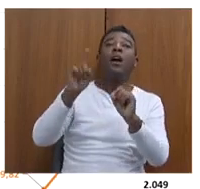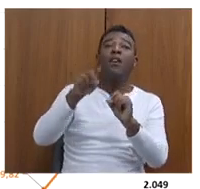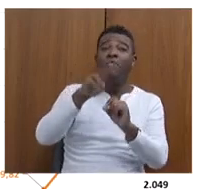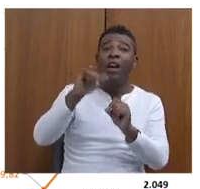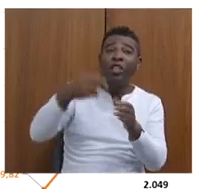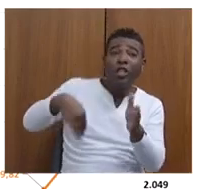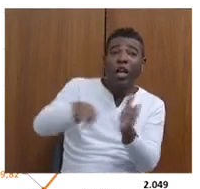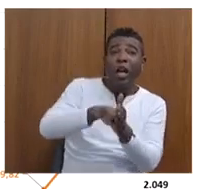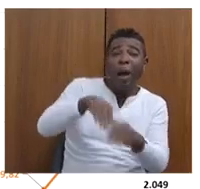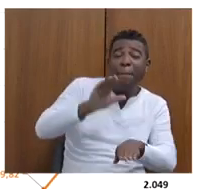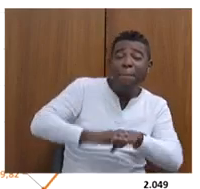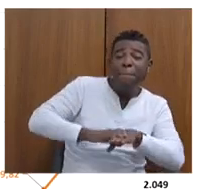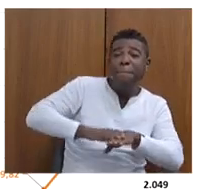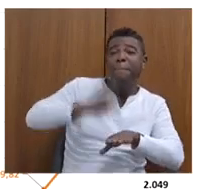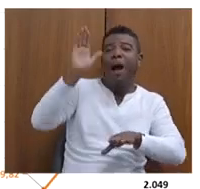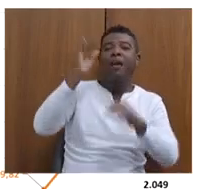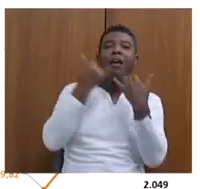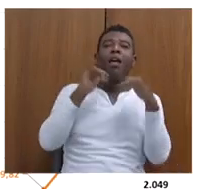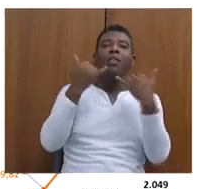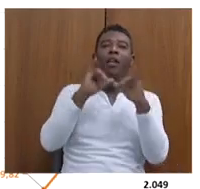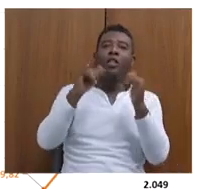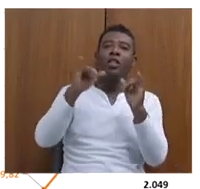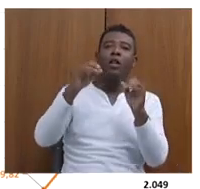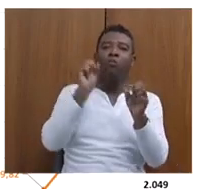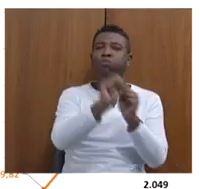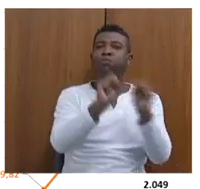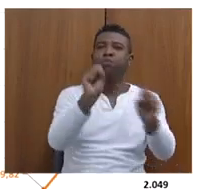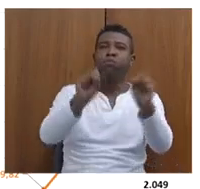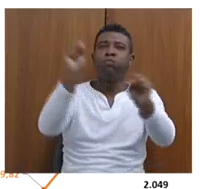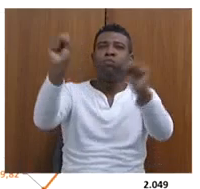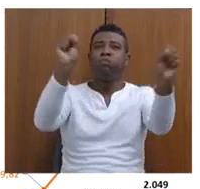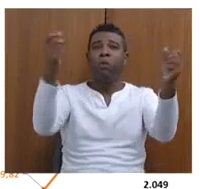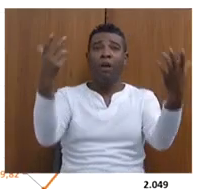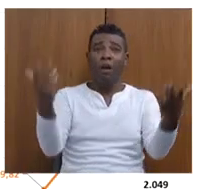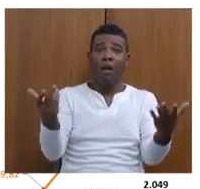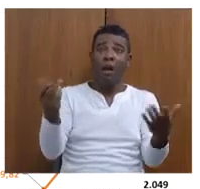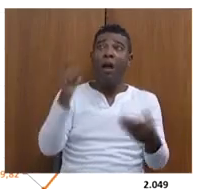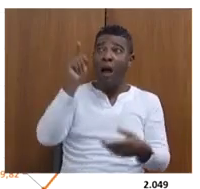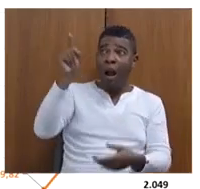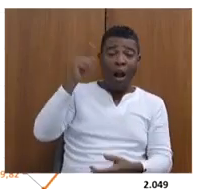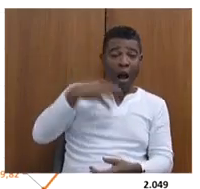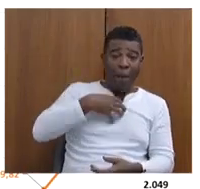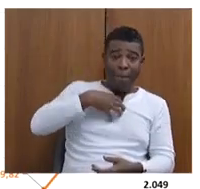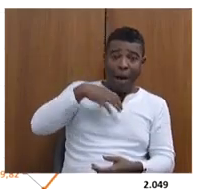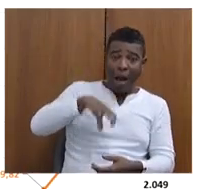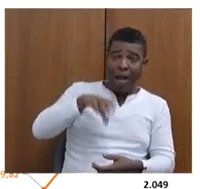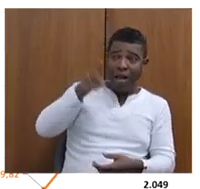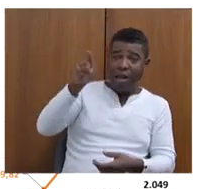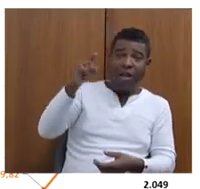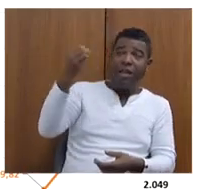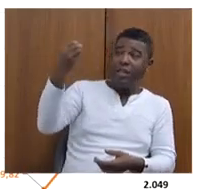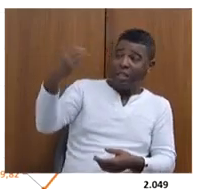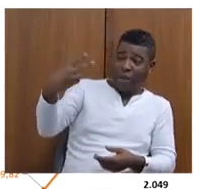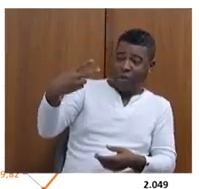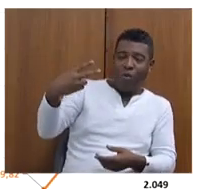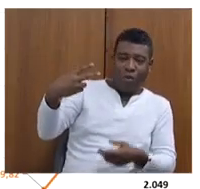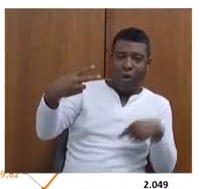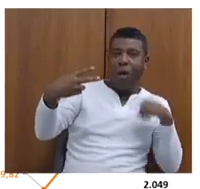energia para ser instalada enquanto o segundo colocada a Bahia com 22,91 então